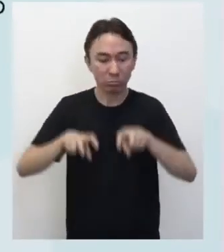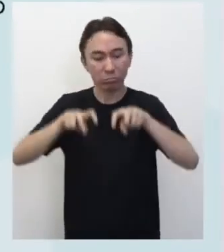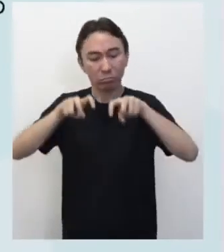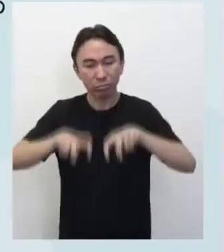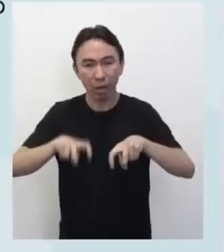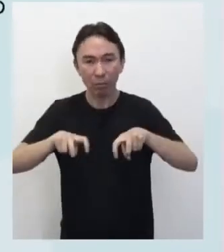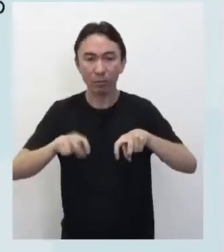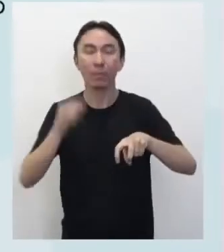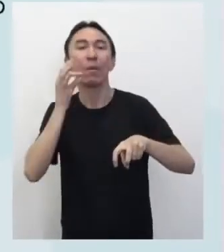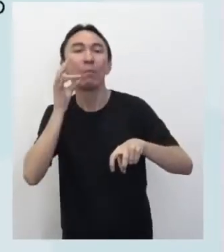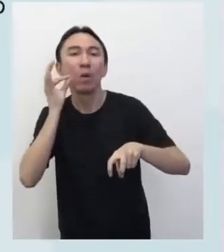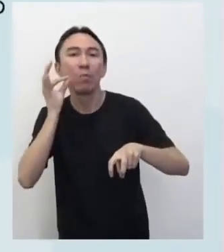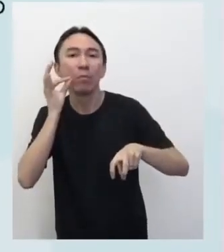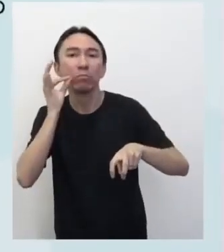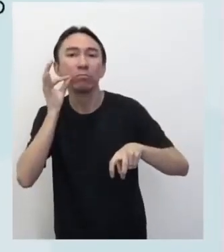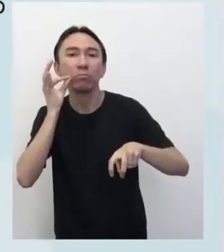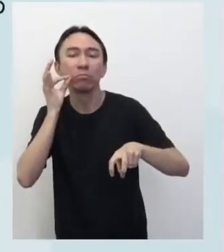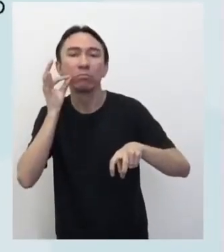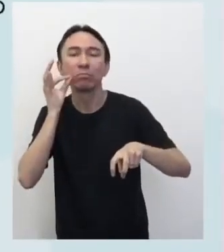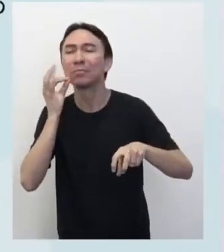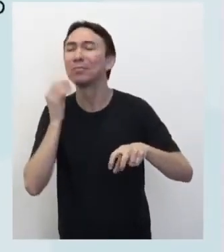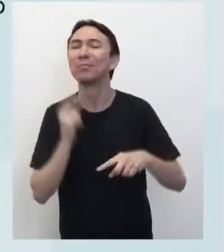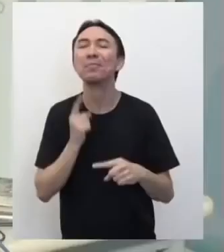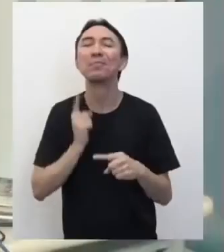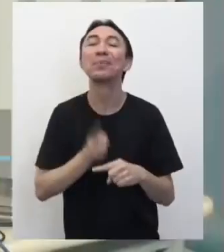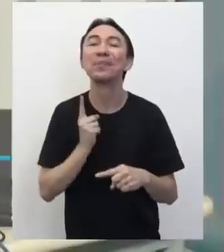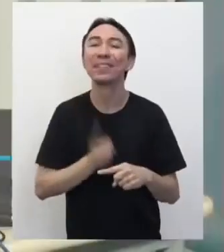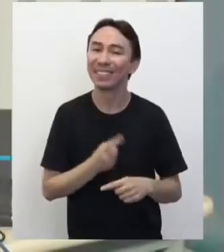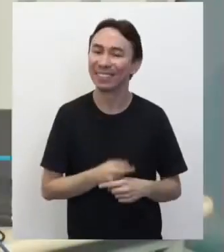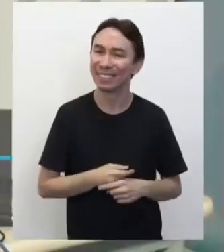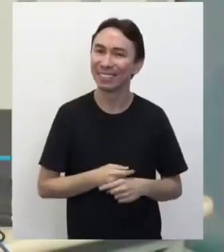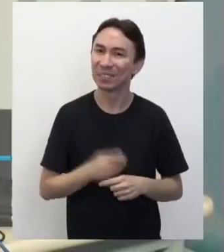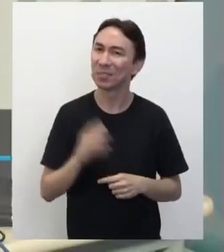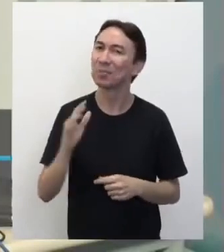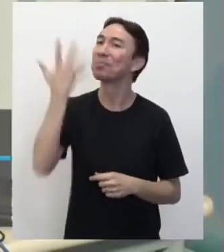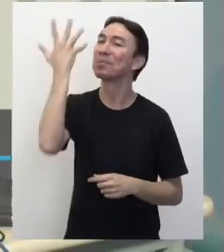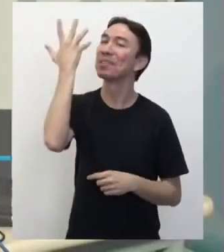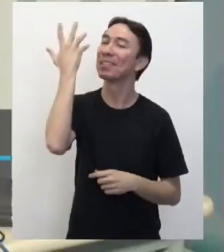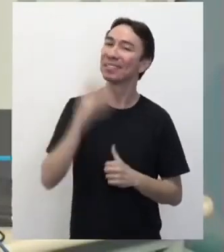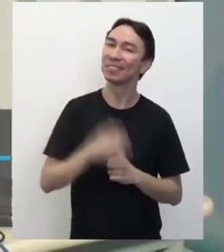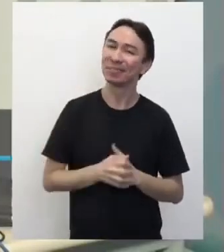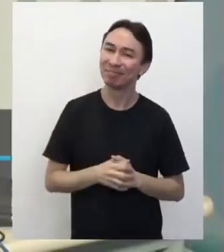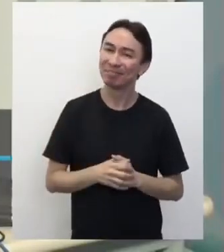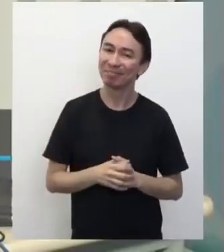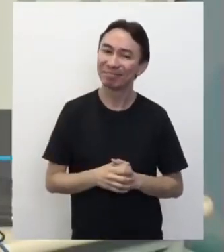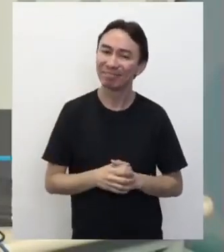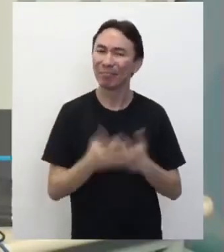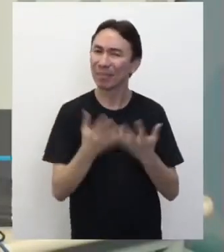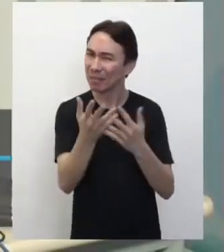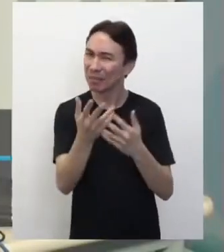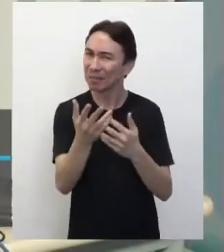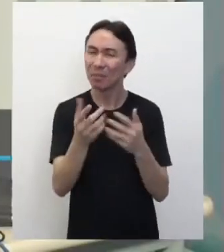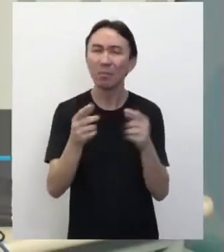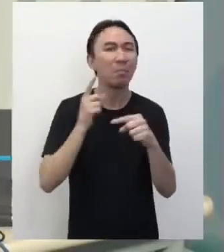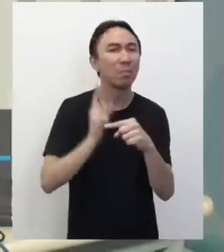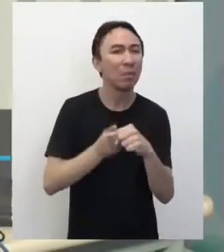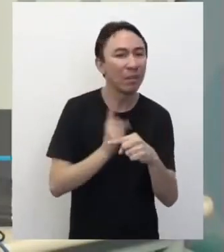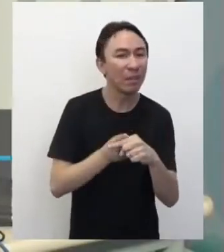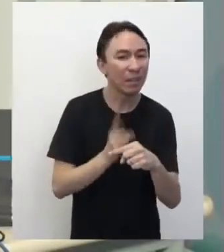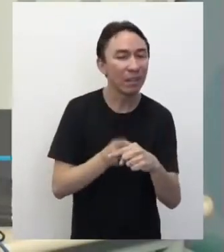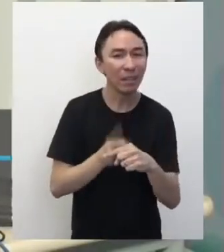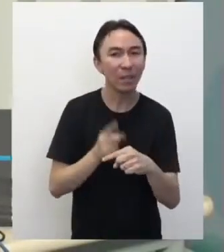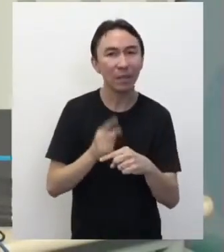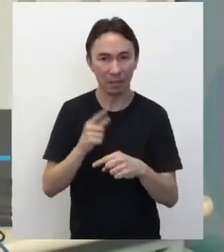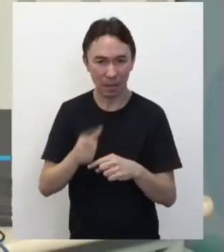Gente, por que será que isso aconteceu? Agora eu quero que vocês... Será que vocês conseguem me responder? Por que o Simão, o doutor,